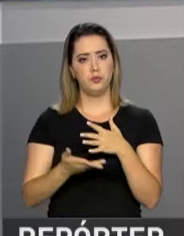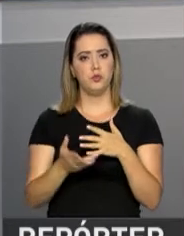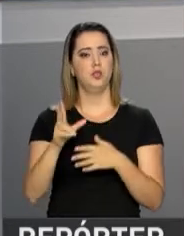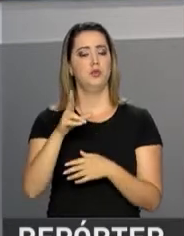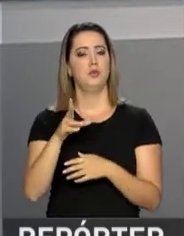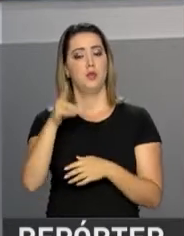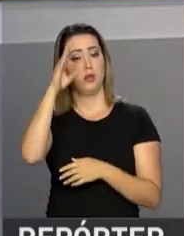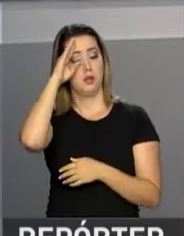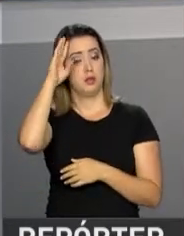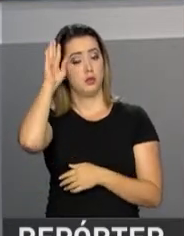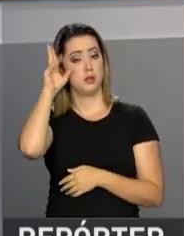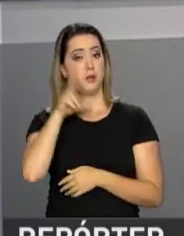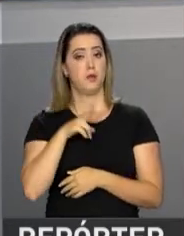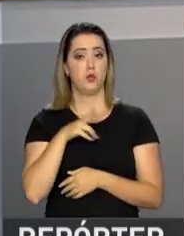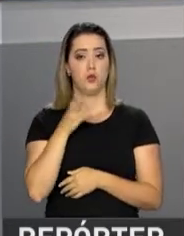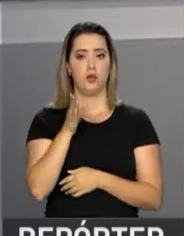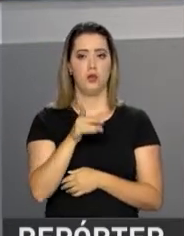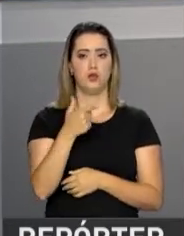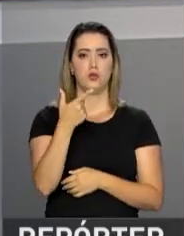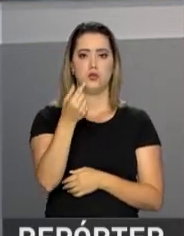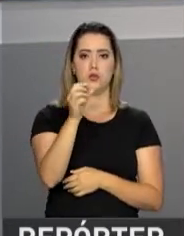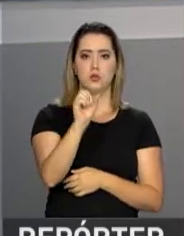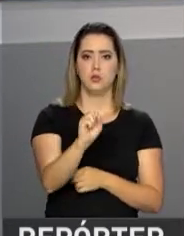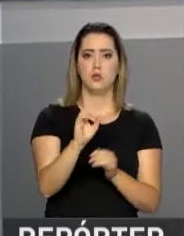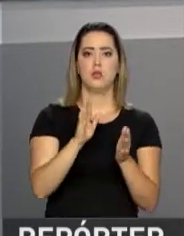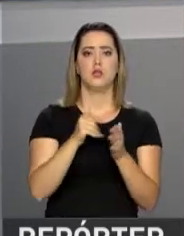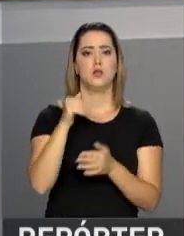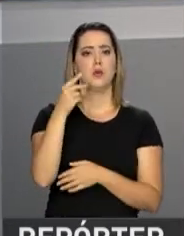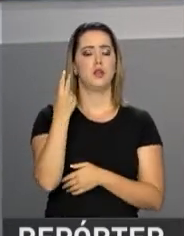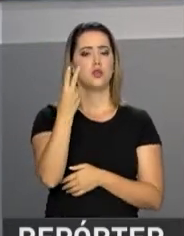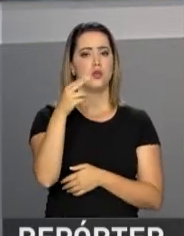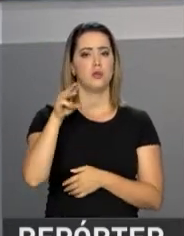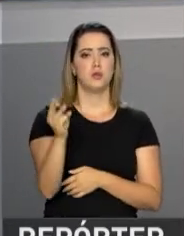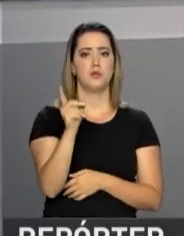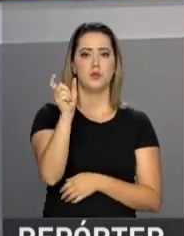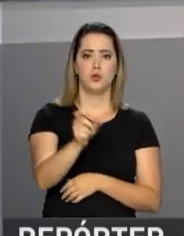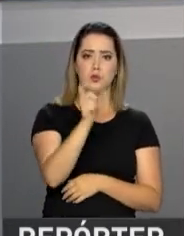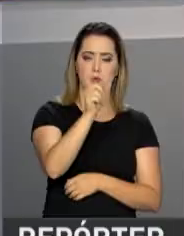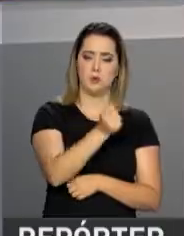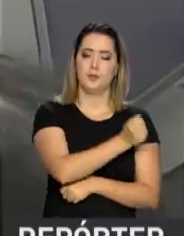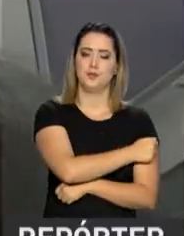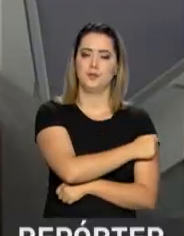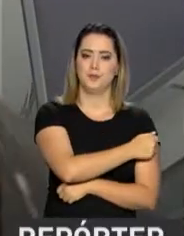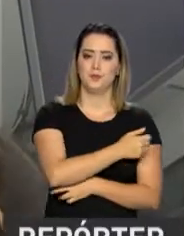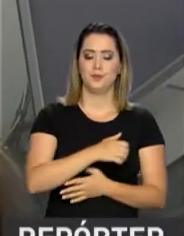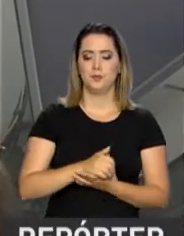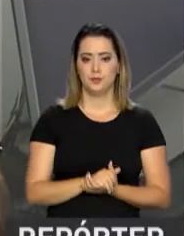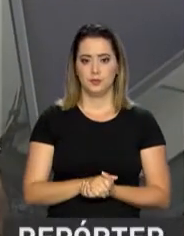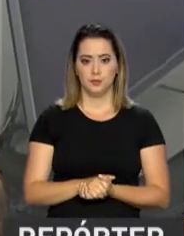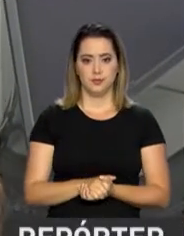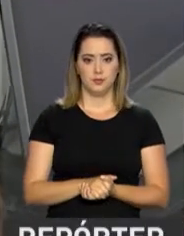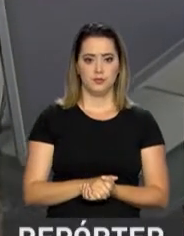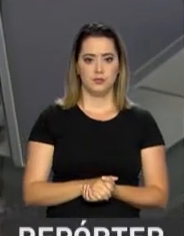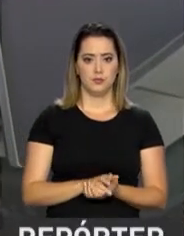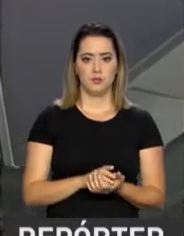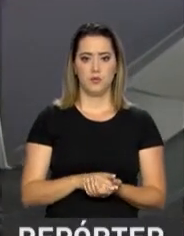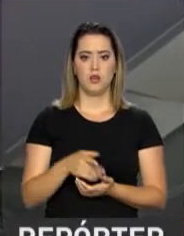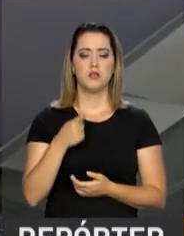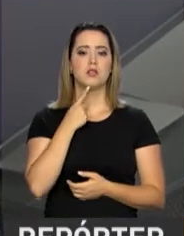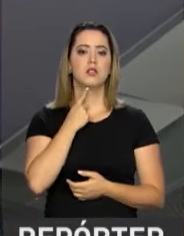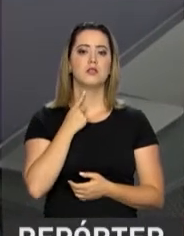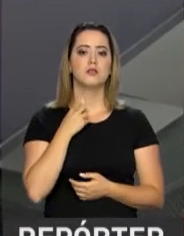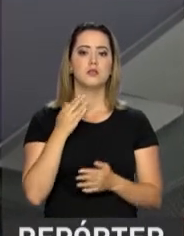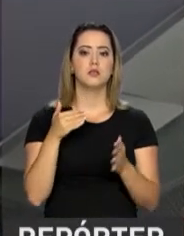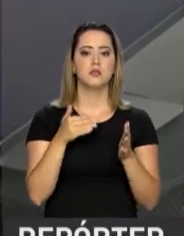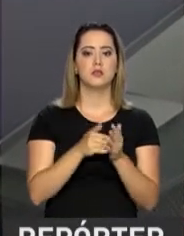desde 2010 o programa já beneficiou mais de dois milhões e meio de estudantes do desejo ao